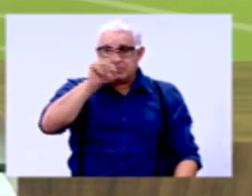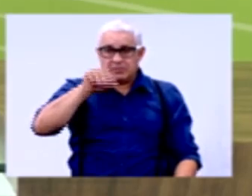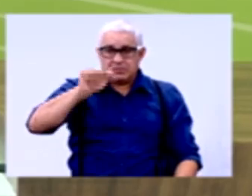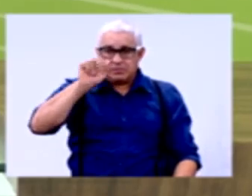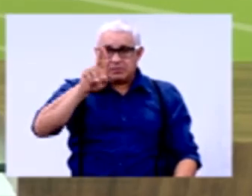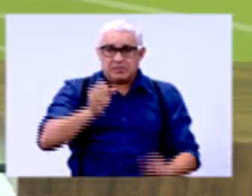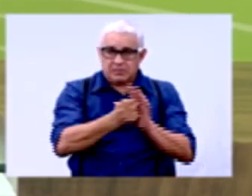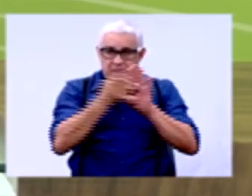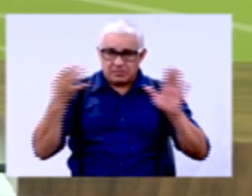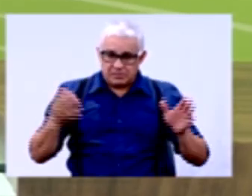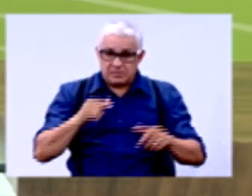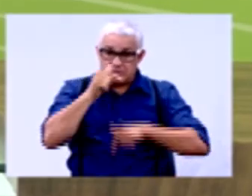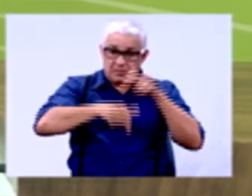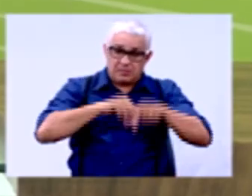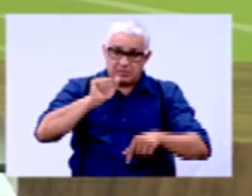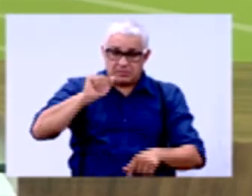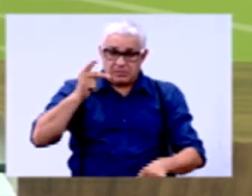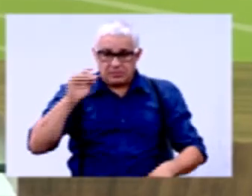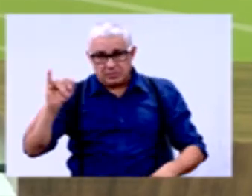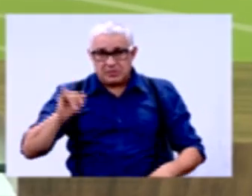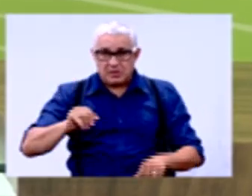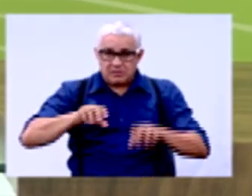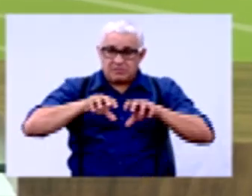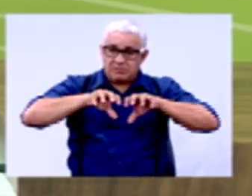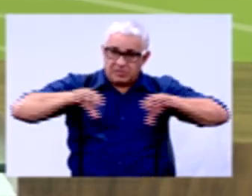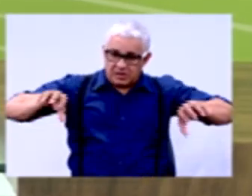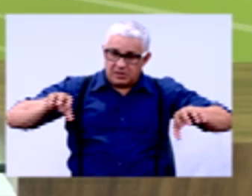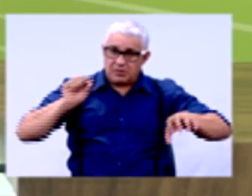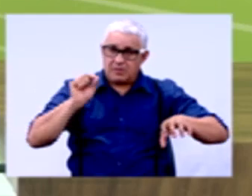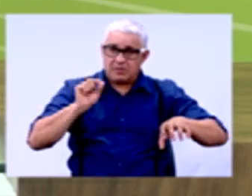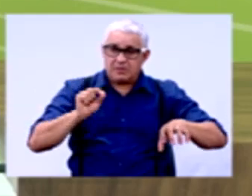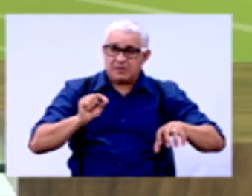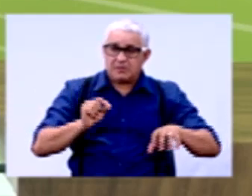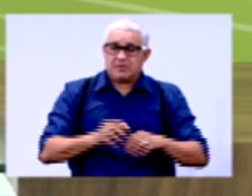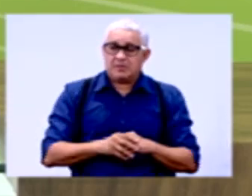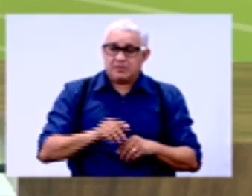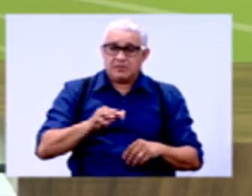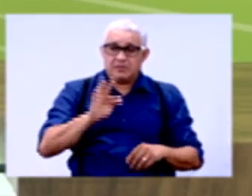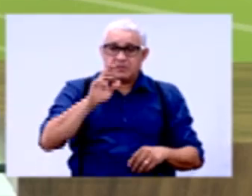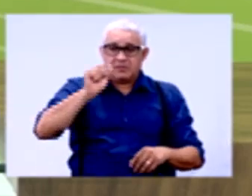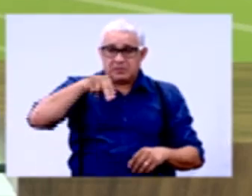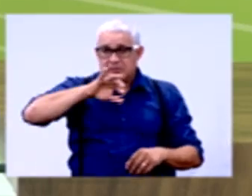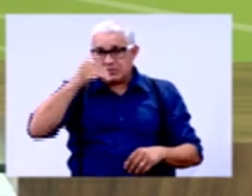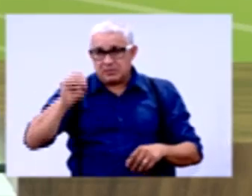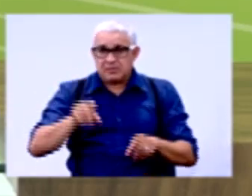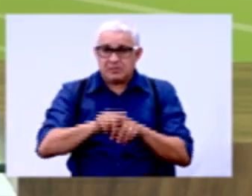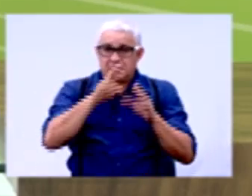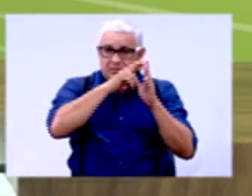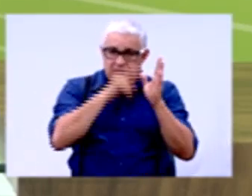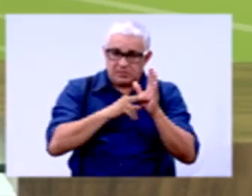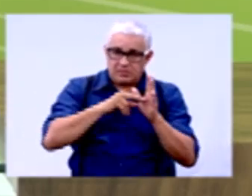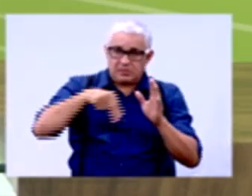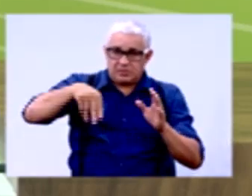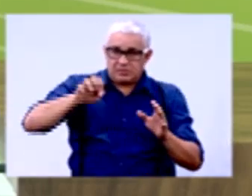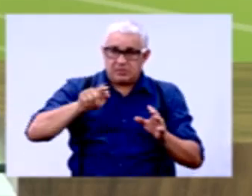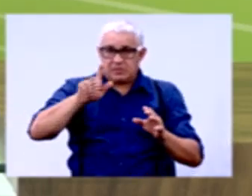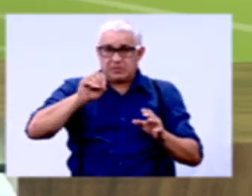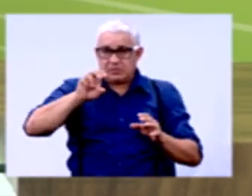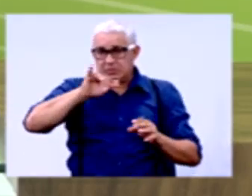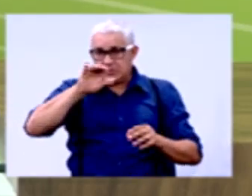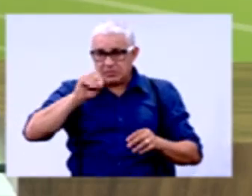maneira, a gente está separando um pouco das funcionalidades, das regras de negócio da nossa